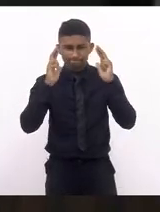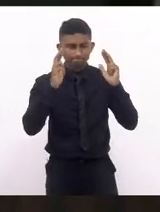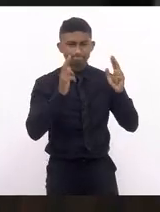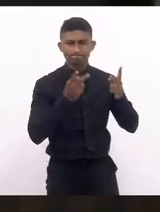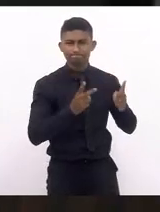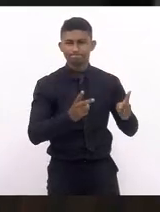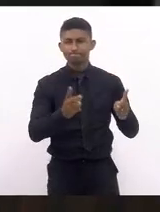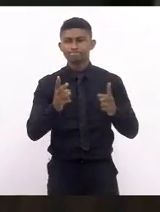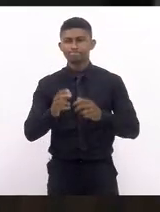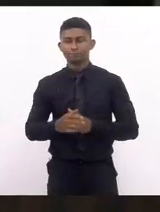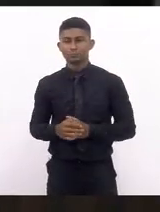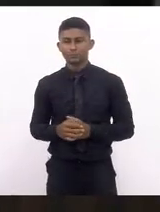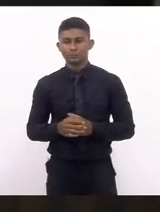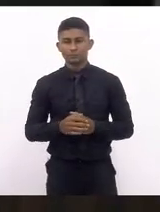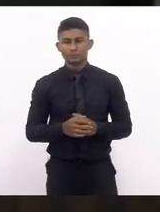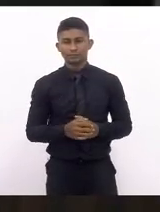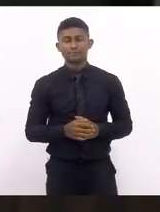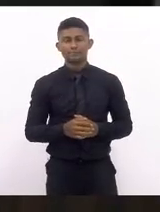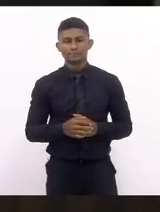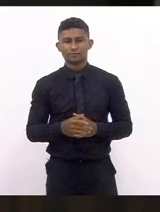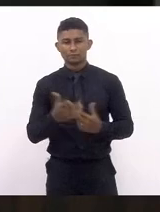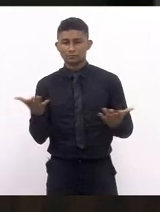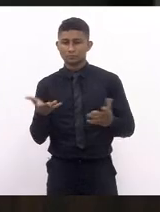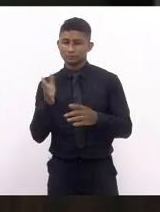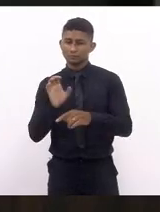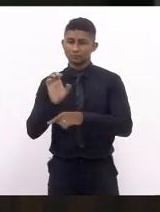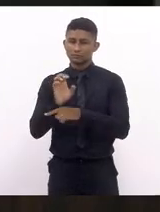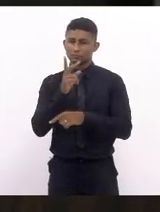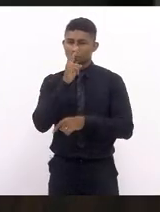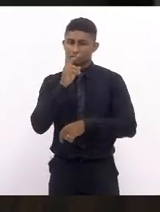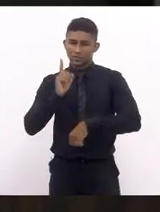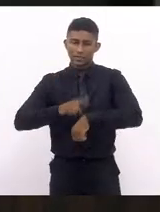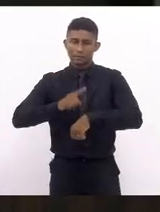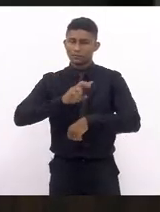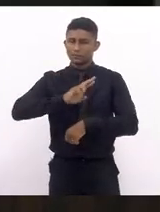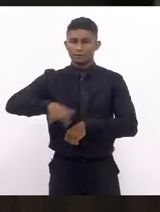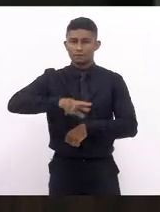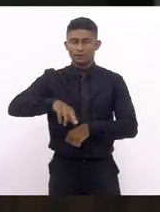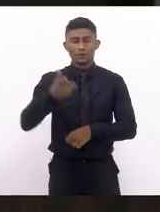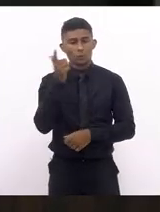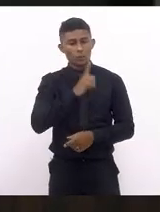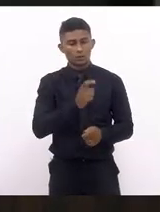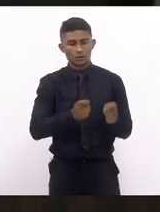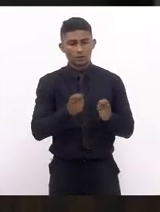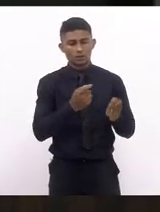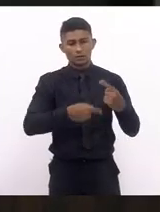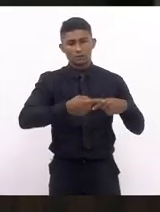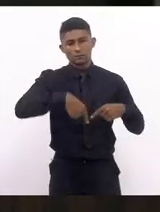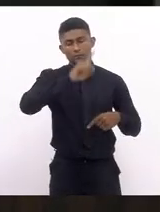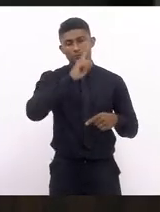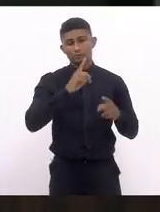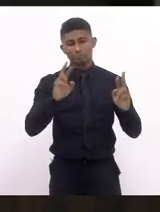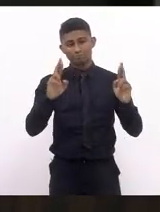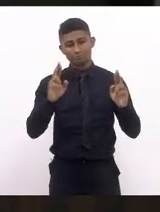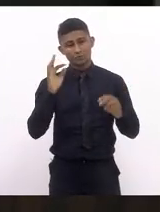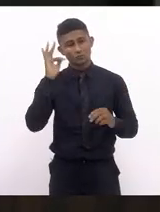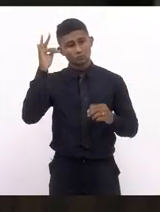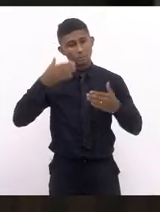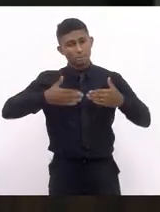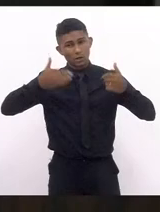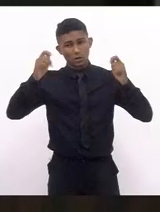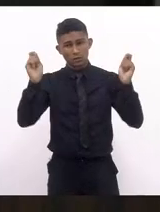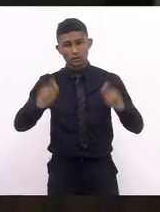e precauções sanitárias do Estado vive hoje o novo momento suas receitas melhoraram muito e as perspectivas são otimistas